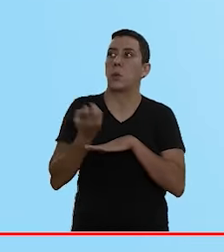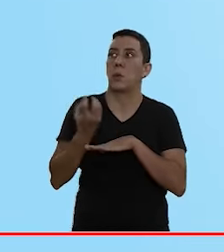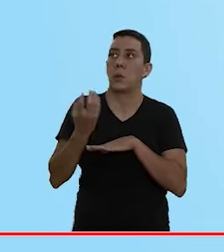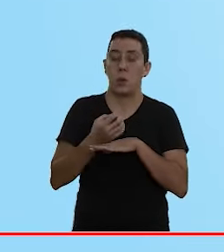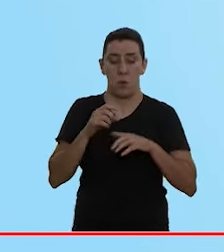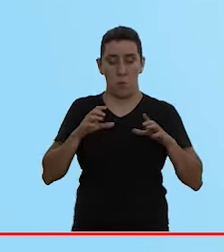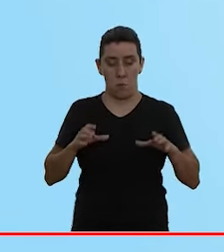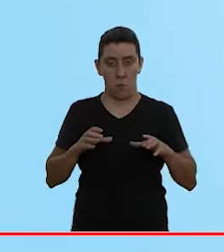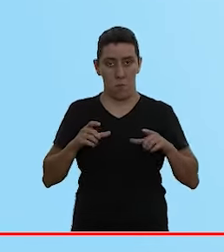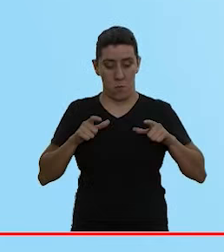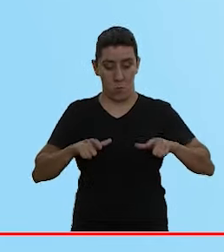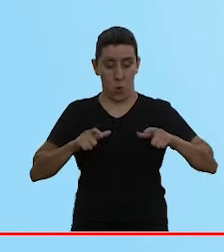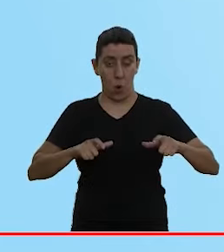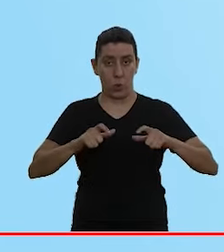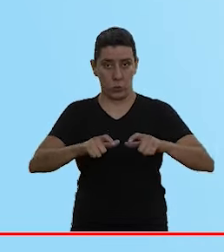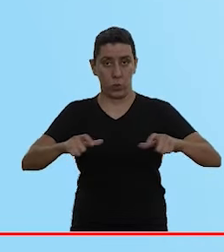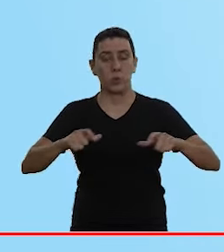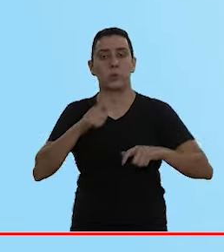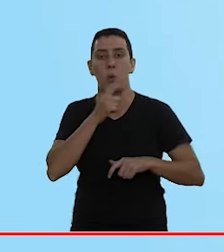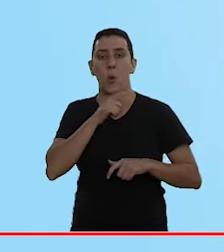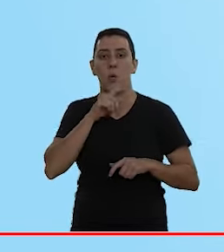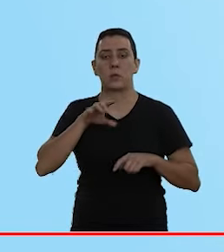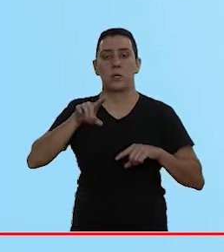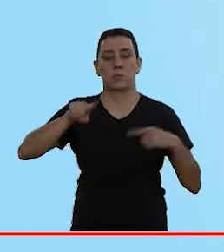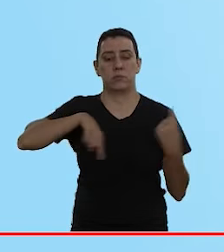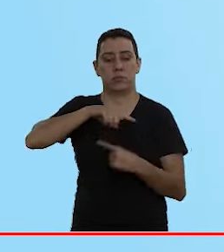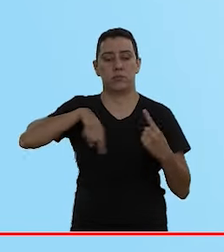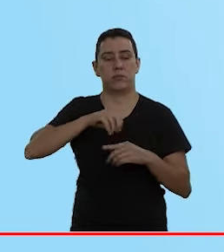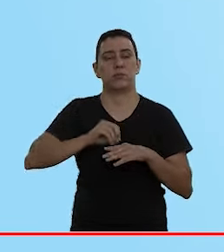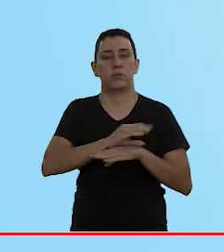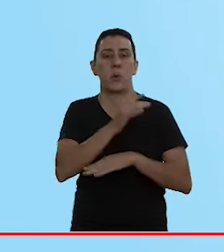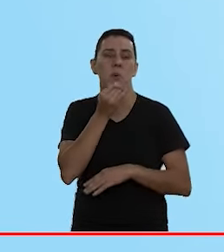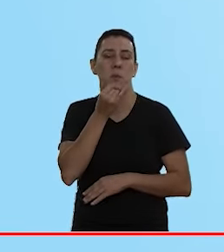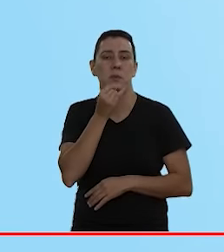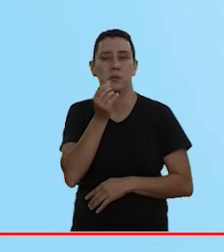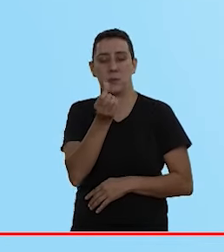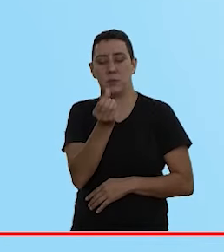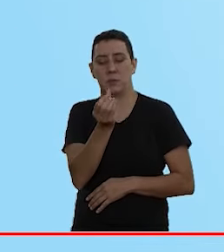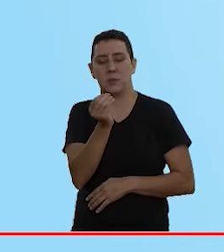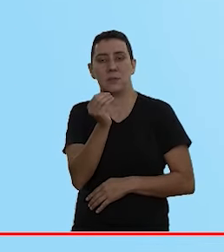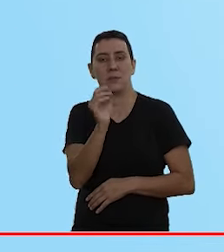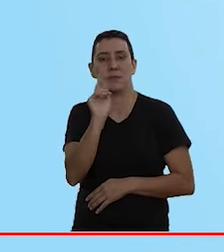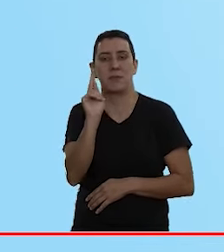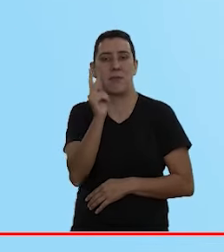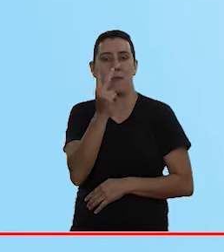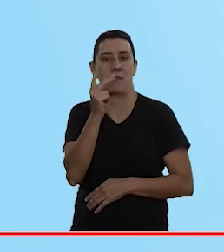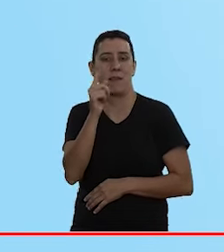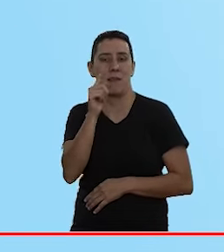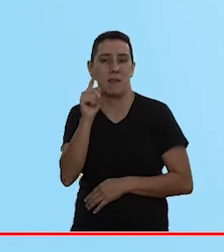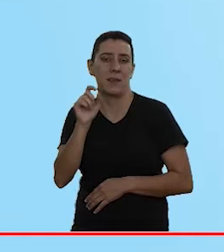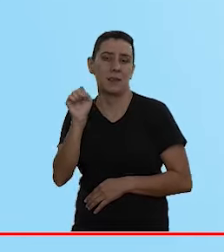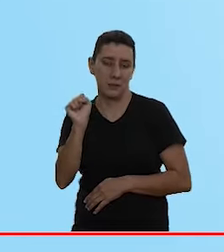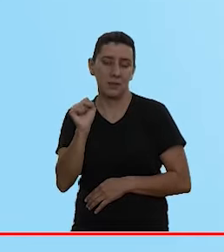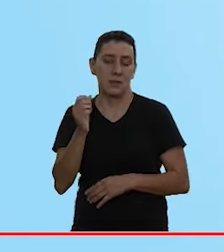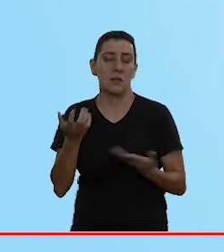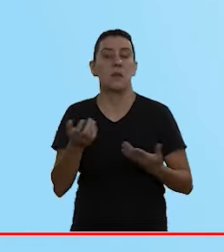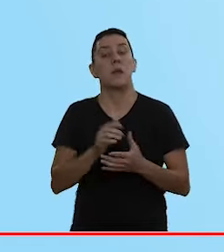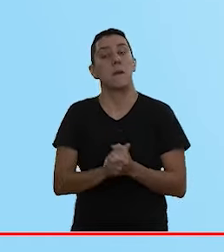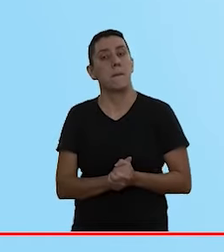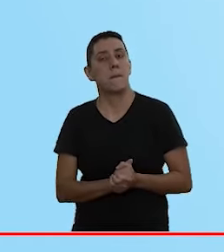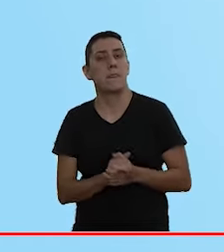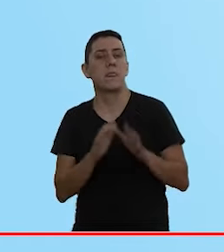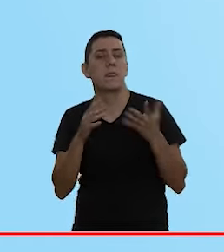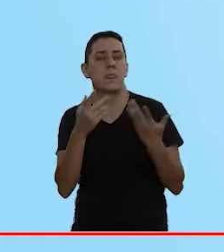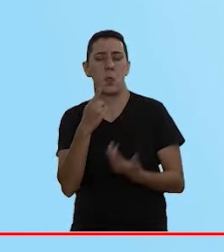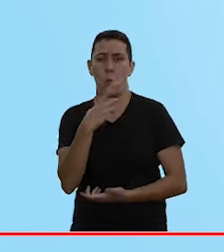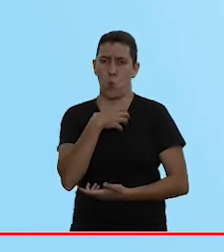módulos com a rede elétrica, ou seja, em 60 Hz dentro dos padrões de tensão daquela instalação. Só que uma